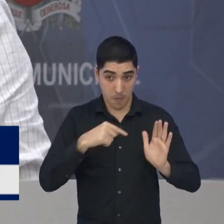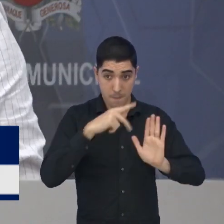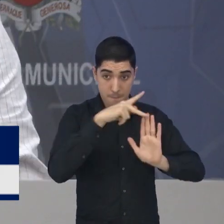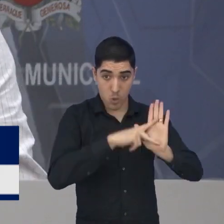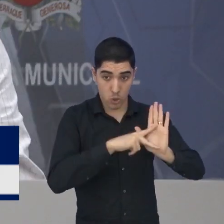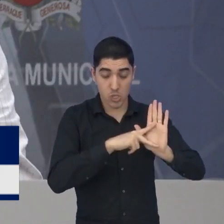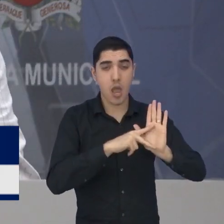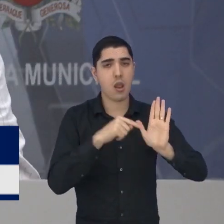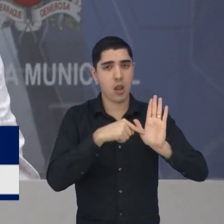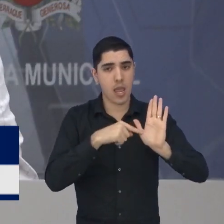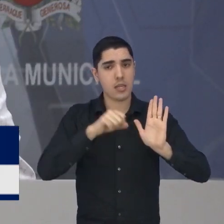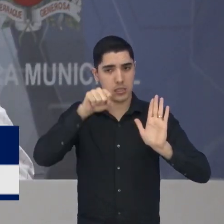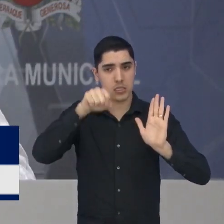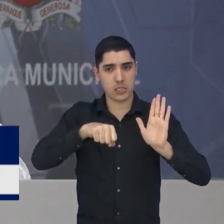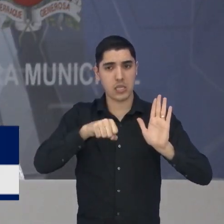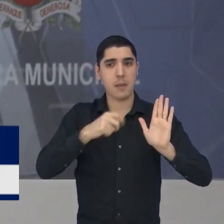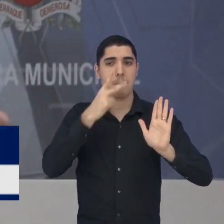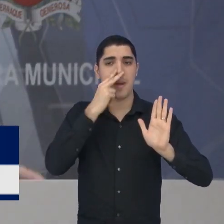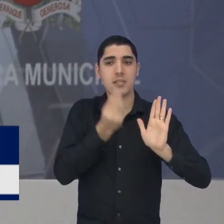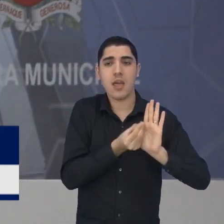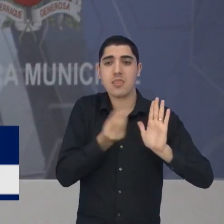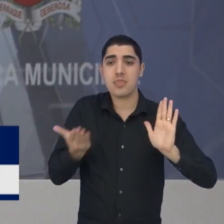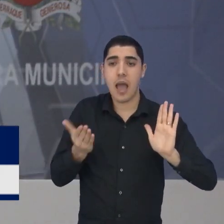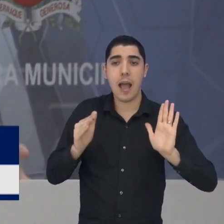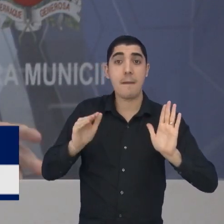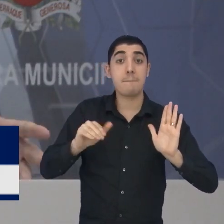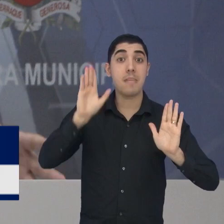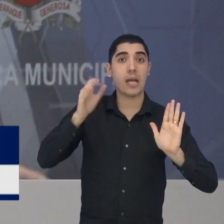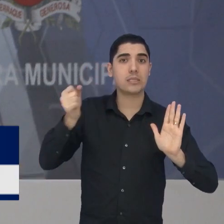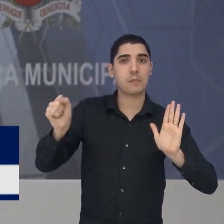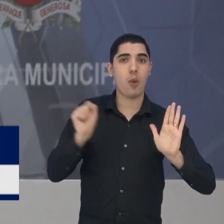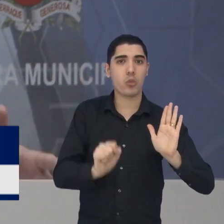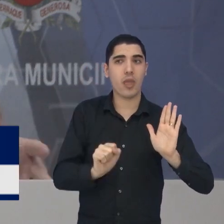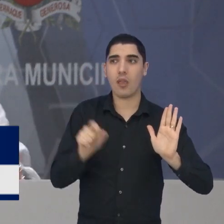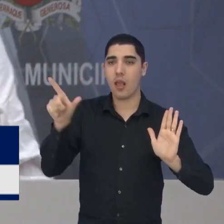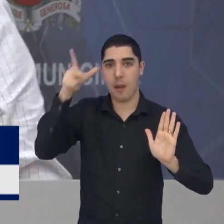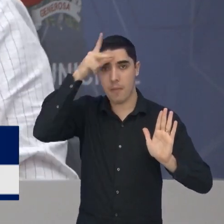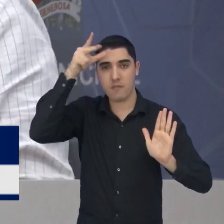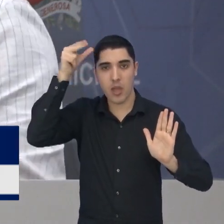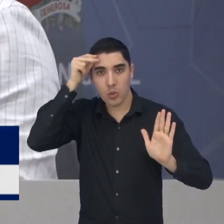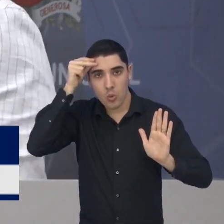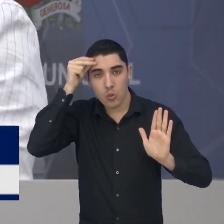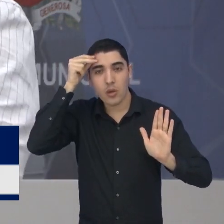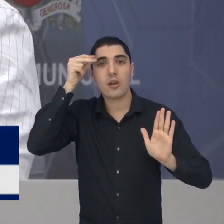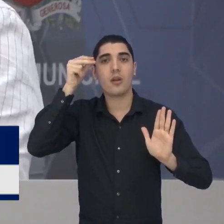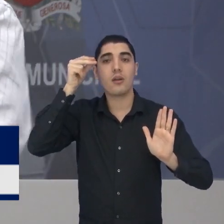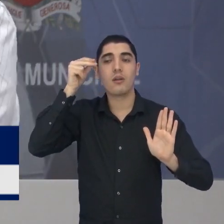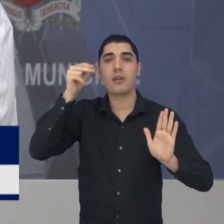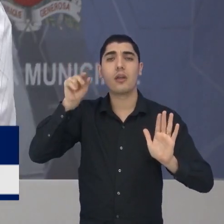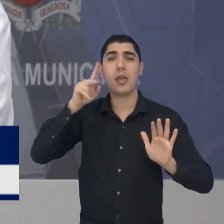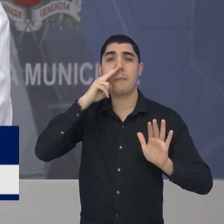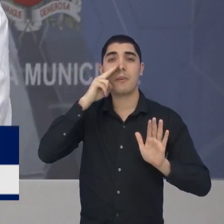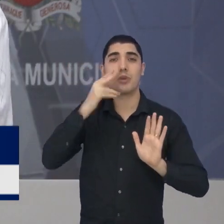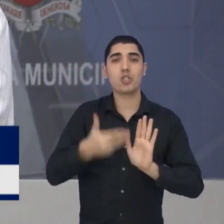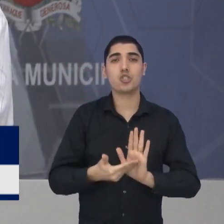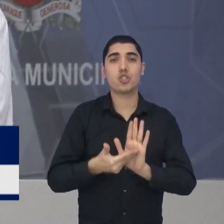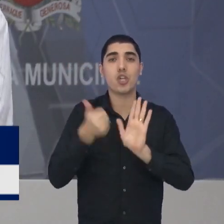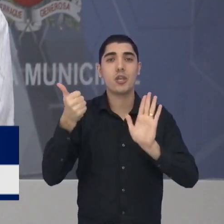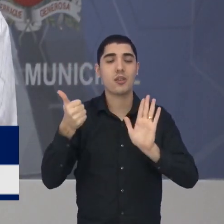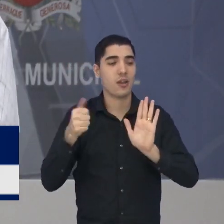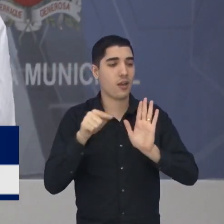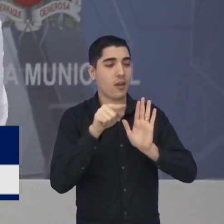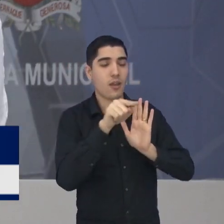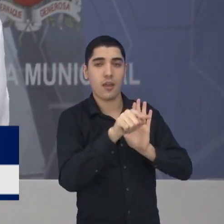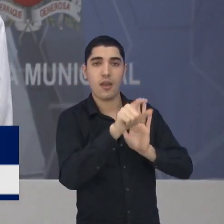concentra mais poder no poder executivo, em burocratas, e retira o poder, né,